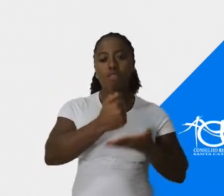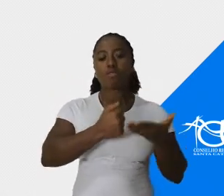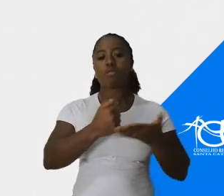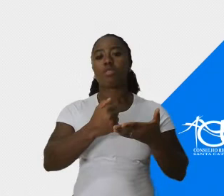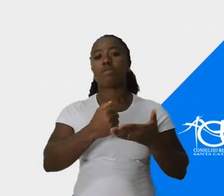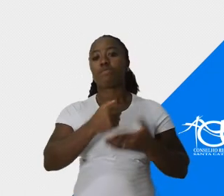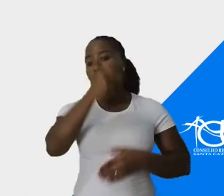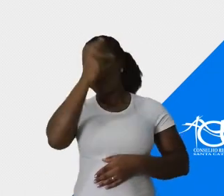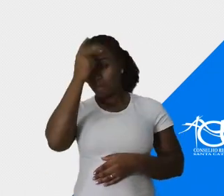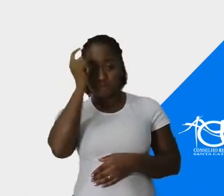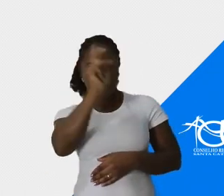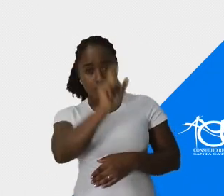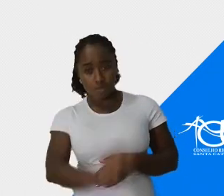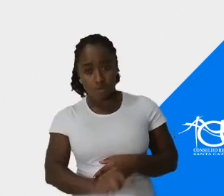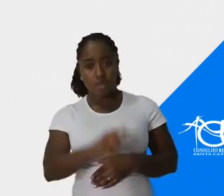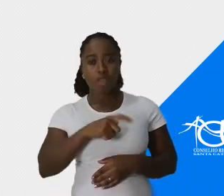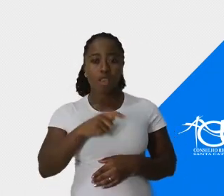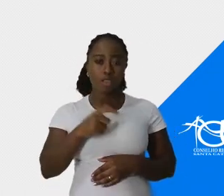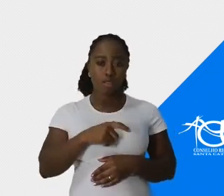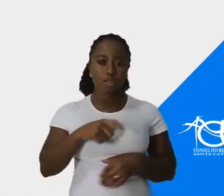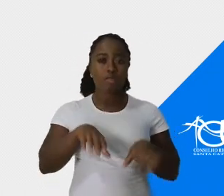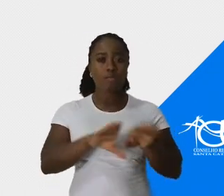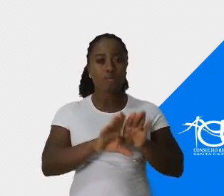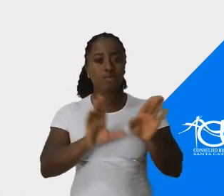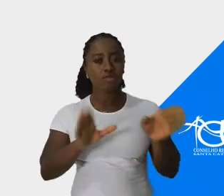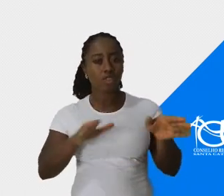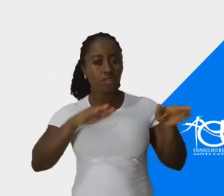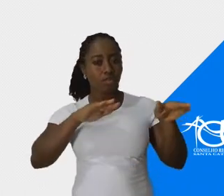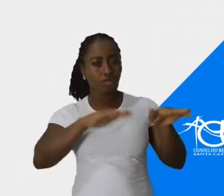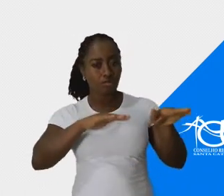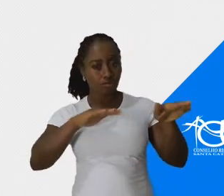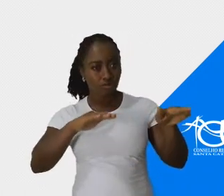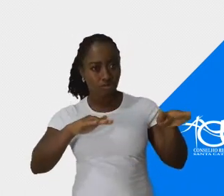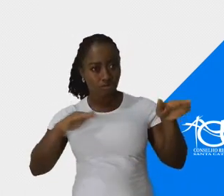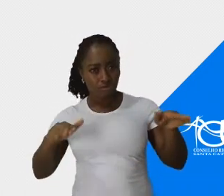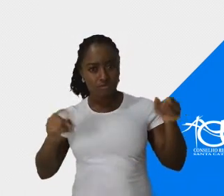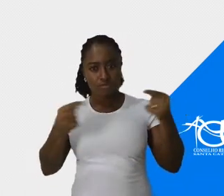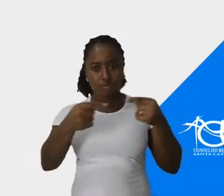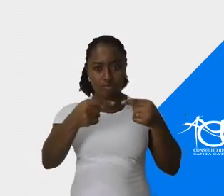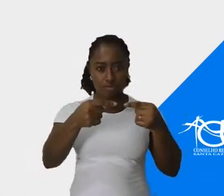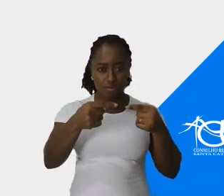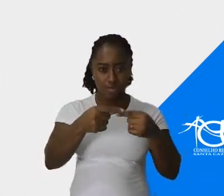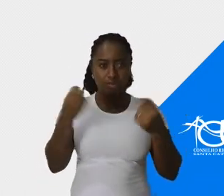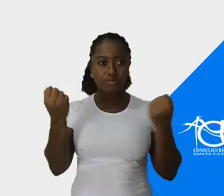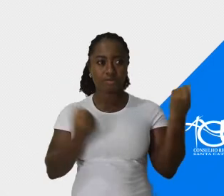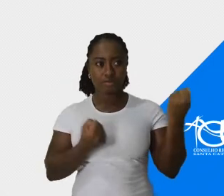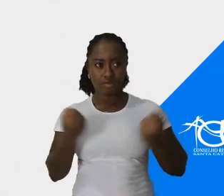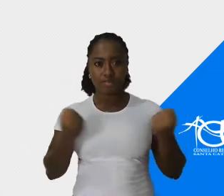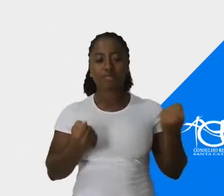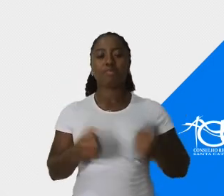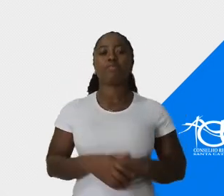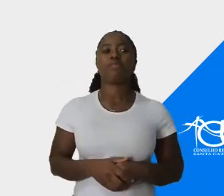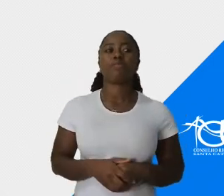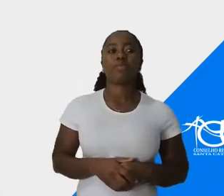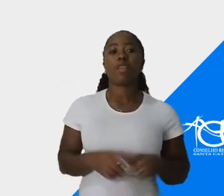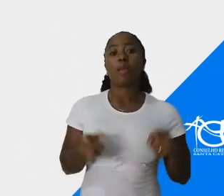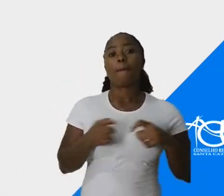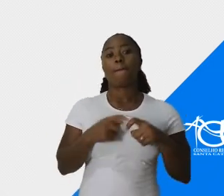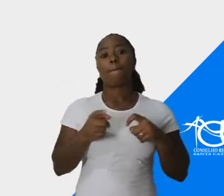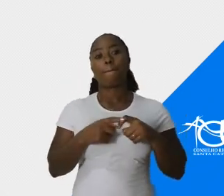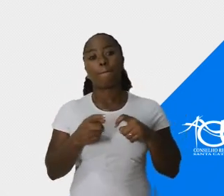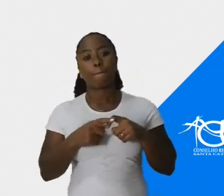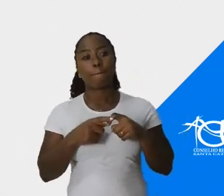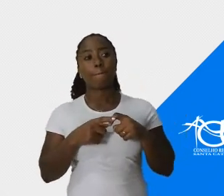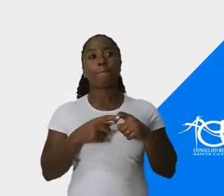poder relacionar isso com a atividade de condução de veículos. Em função disso, médicos e psicólogos, chamados peritos examinadores de trânsito, vão realizar